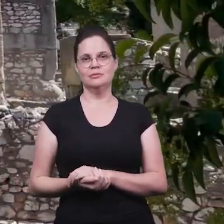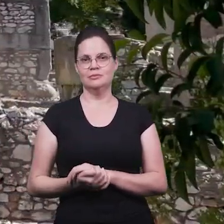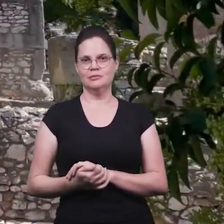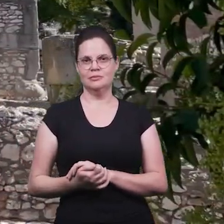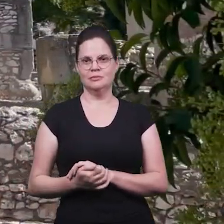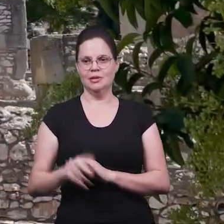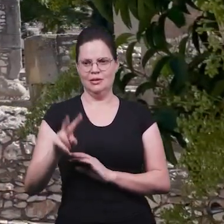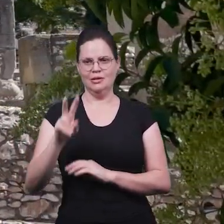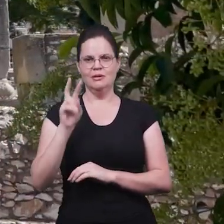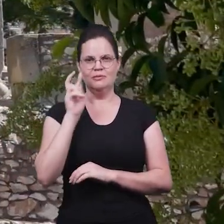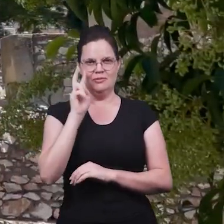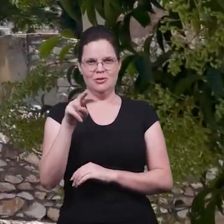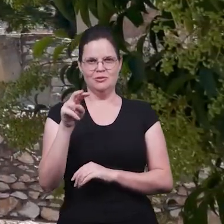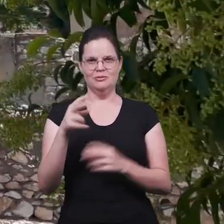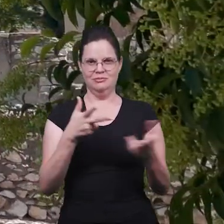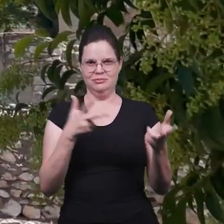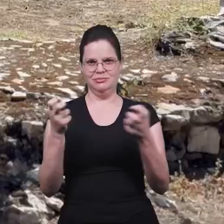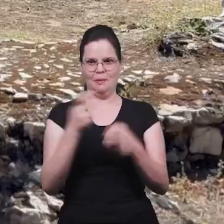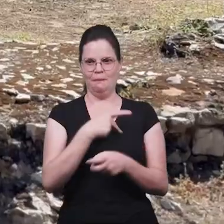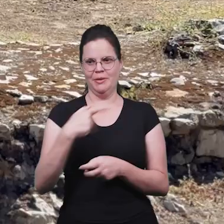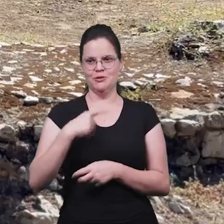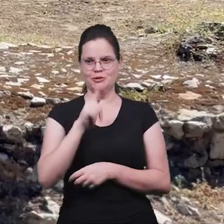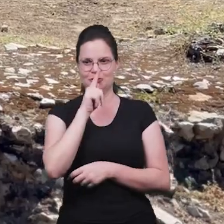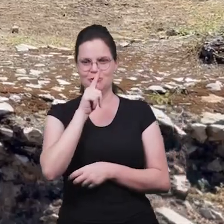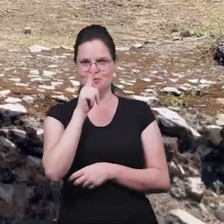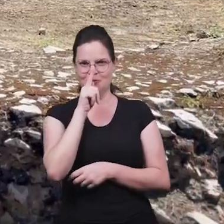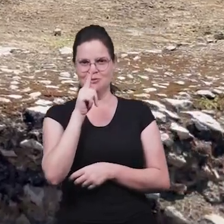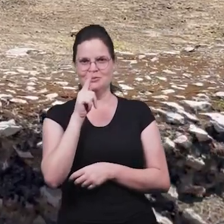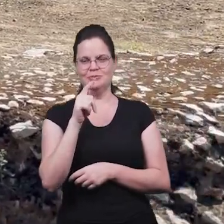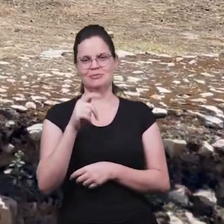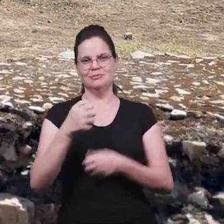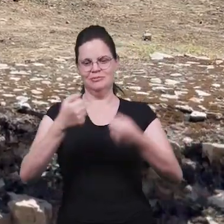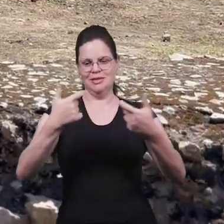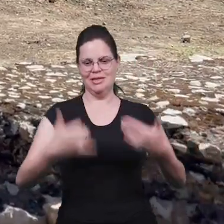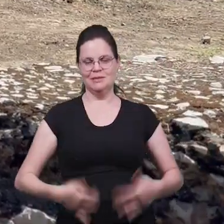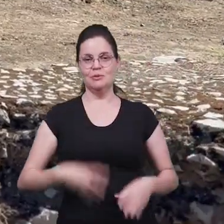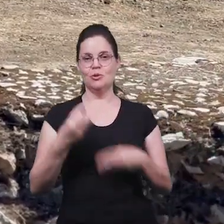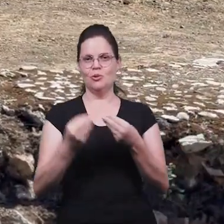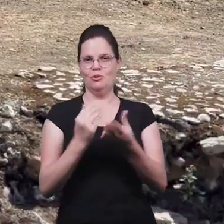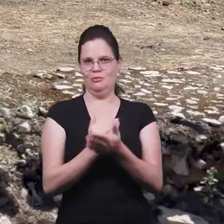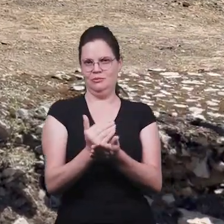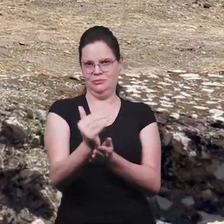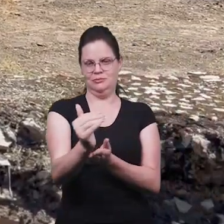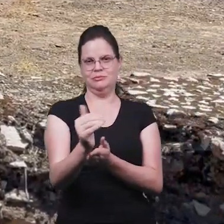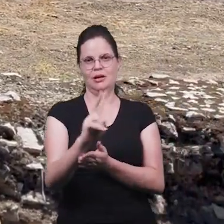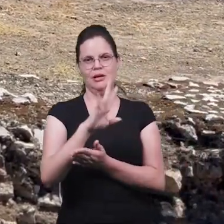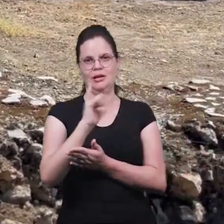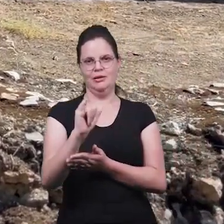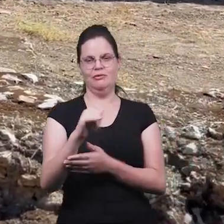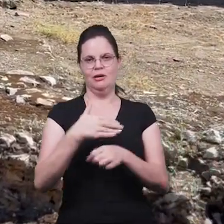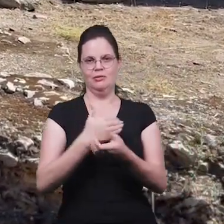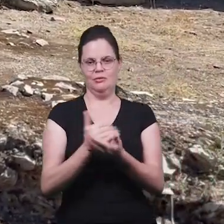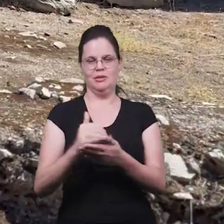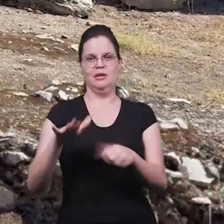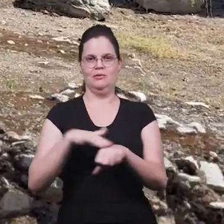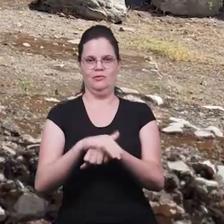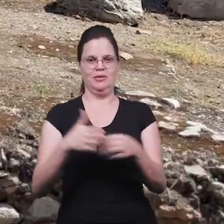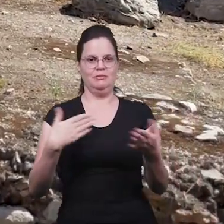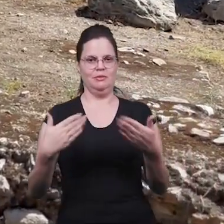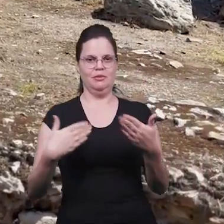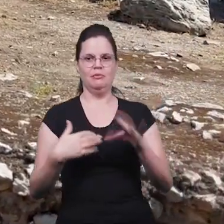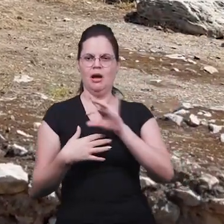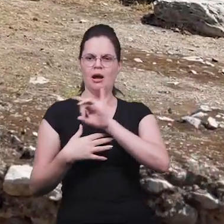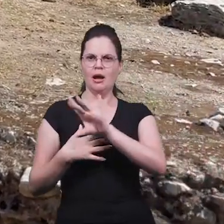histórica, você viu aqui, o pastor Gilson colocou a abordagem da